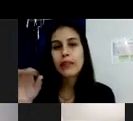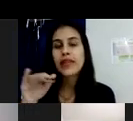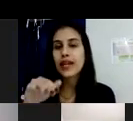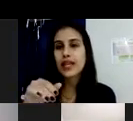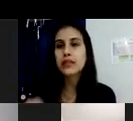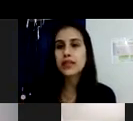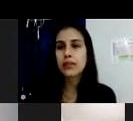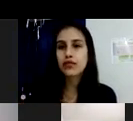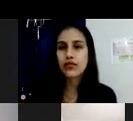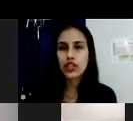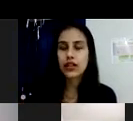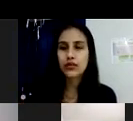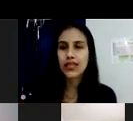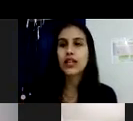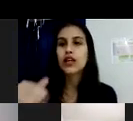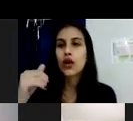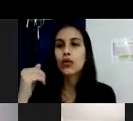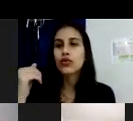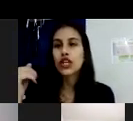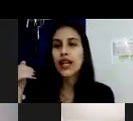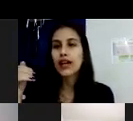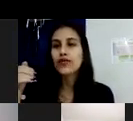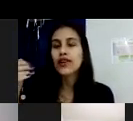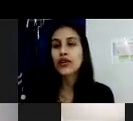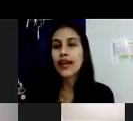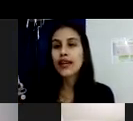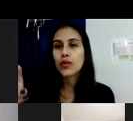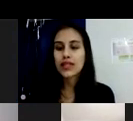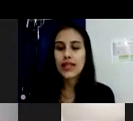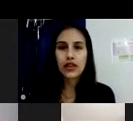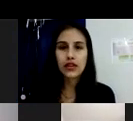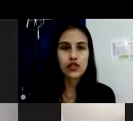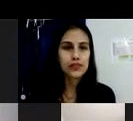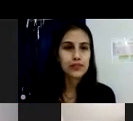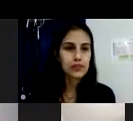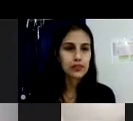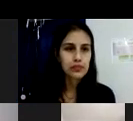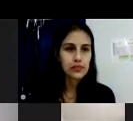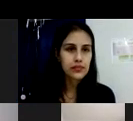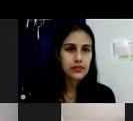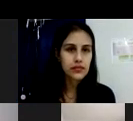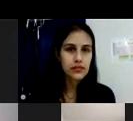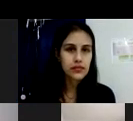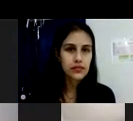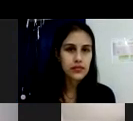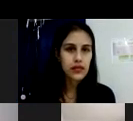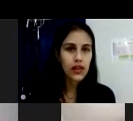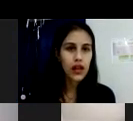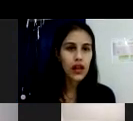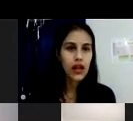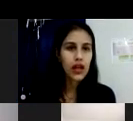andar, é sempre sapato fechado, tá? O chinelo favorece o acidente.